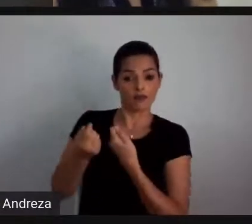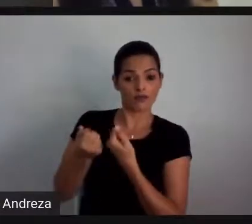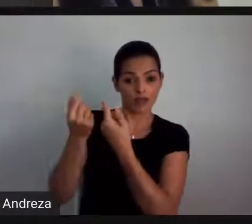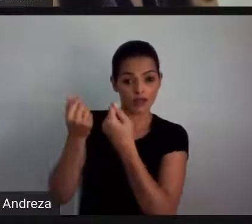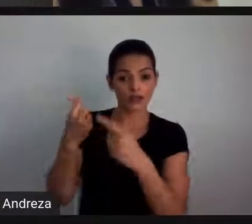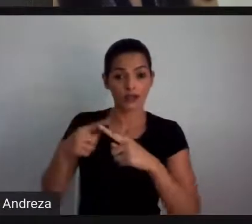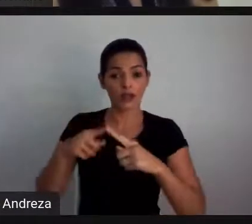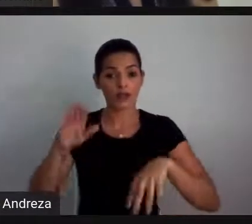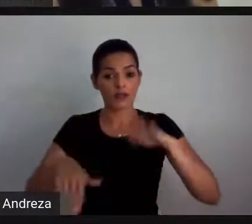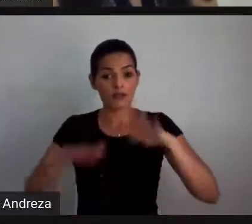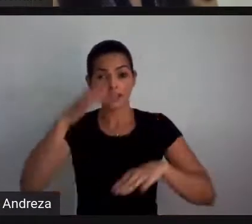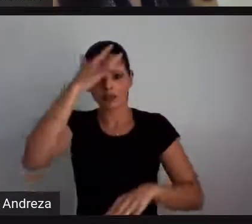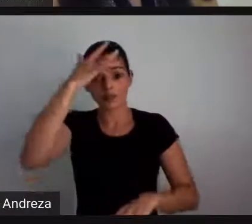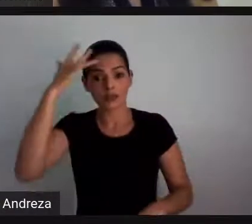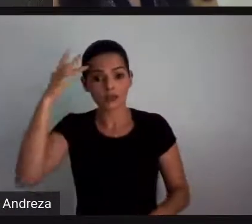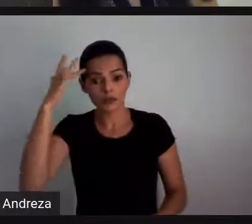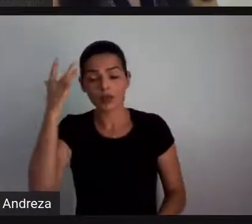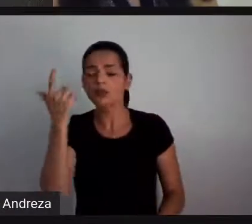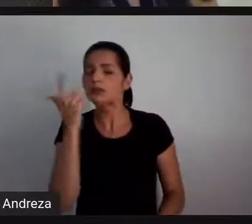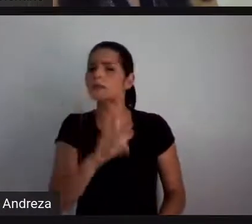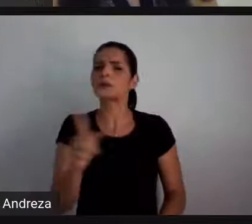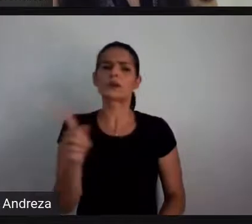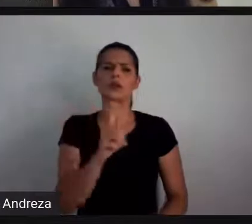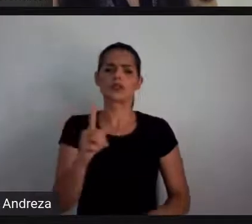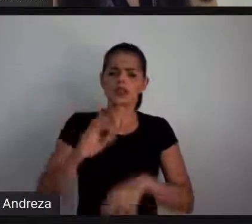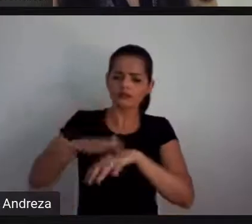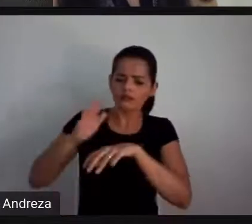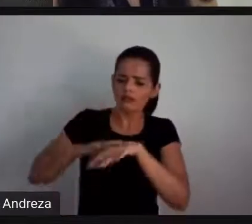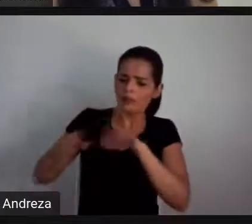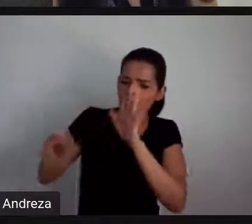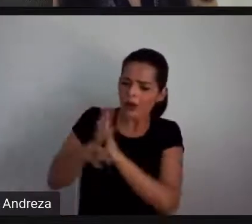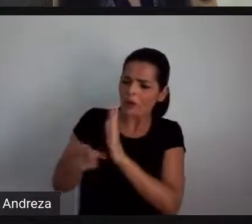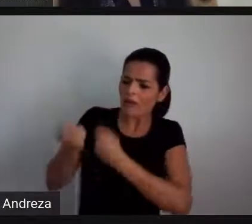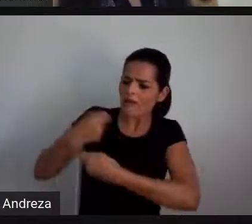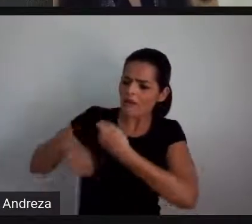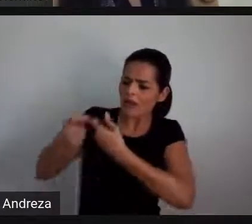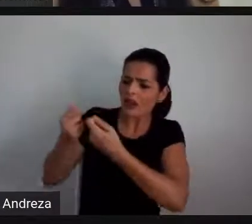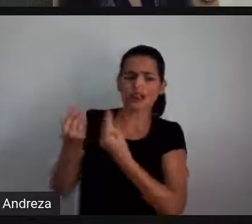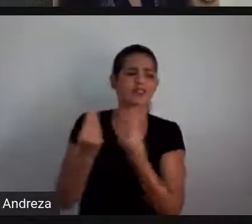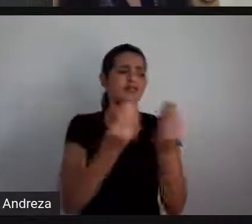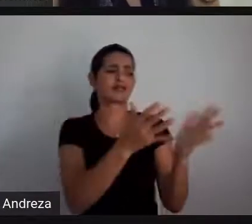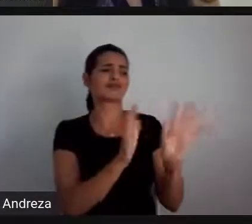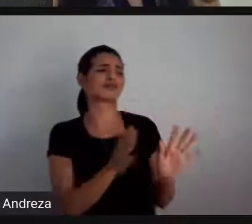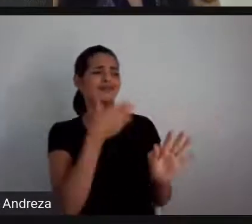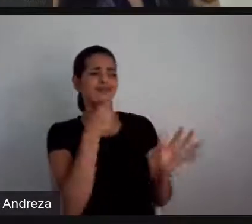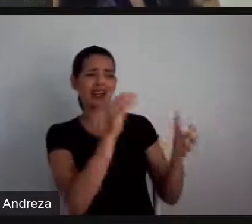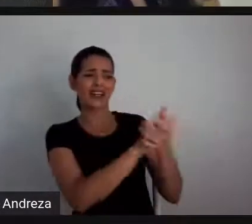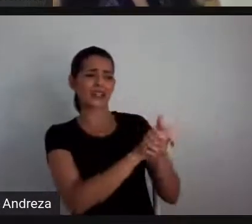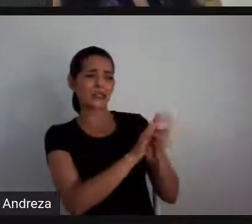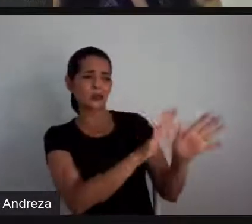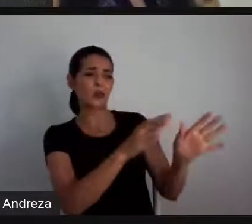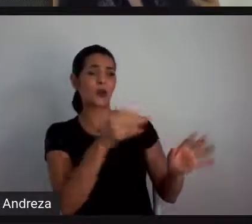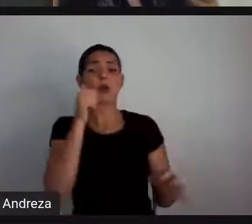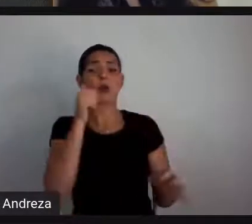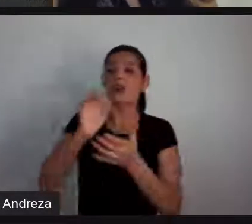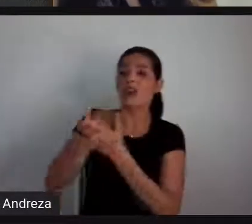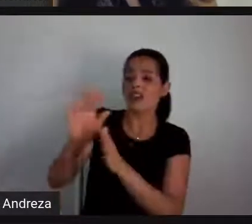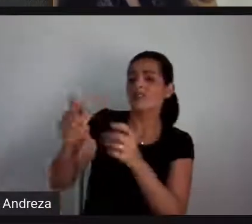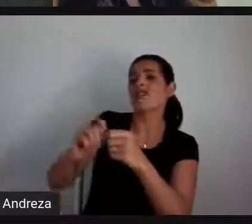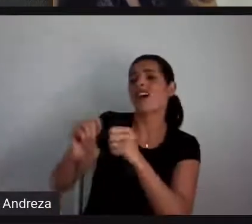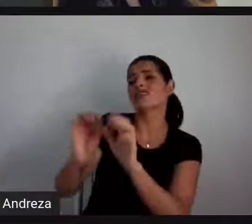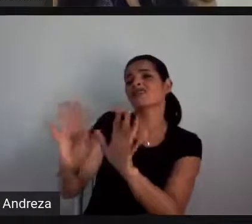gente encontra pessoas que não conseguem lidar com as próprias finanças e delegam isso para o parceiro ou para a parceira, ainda assim essas